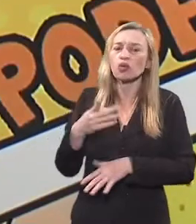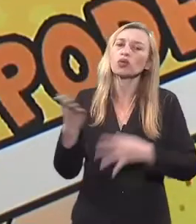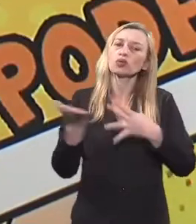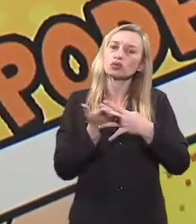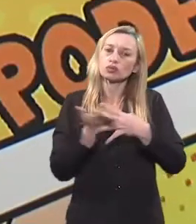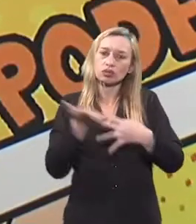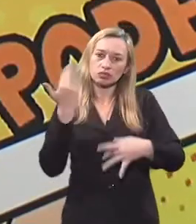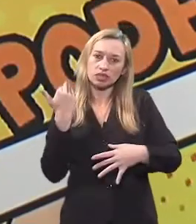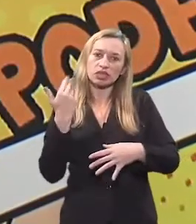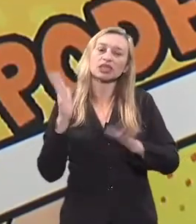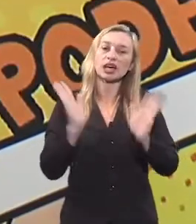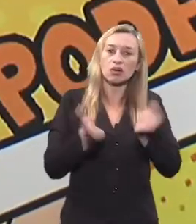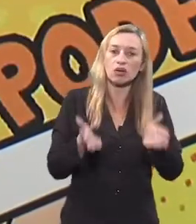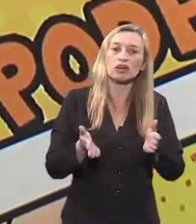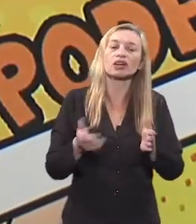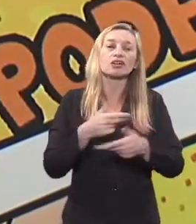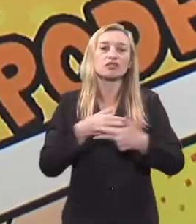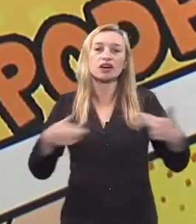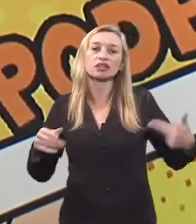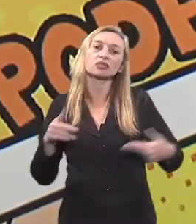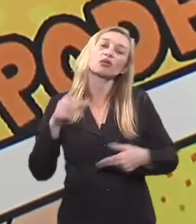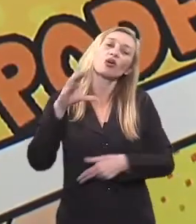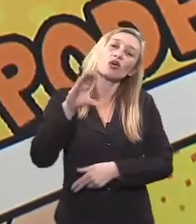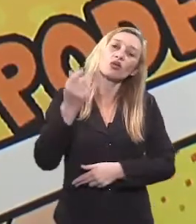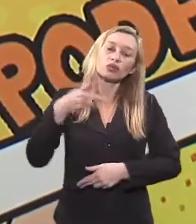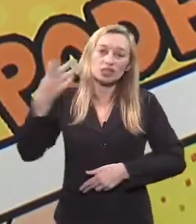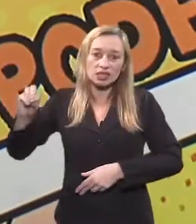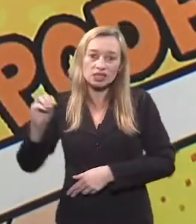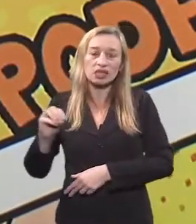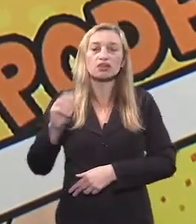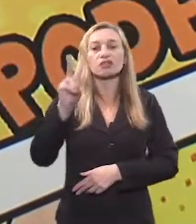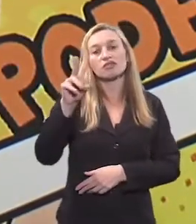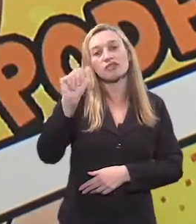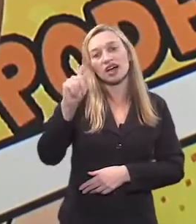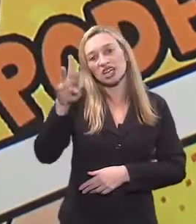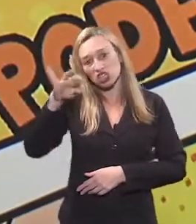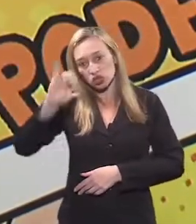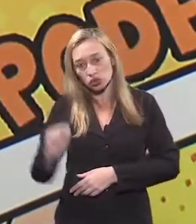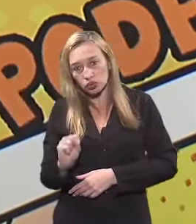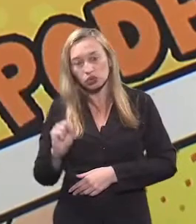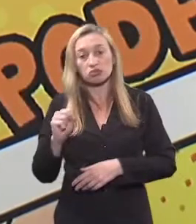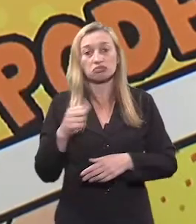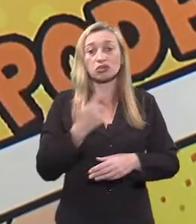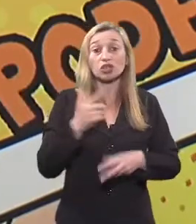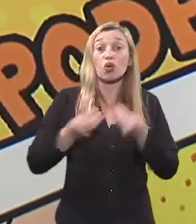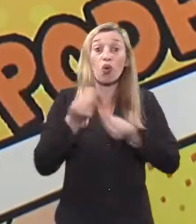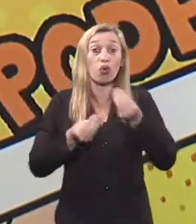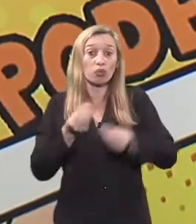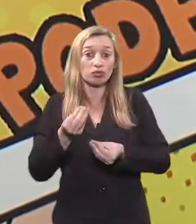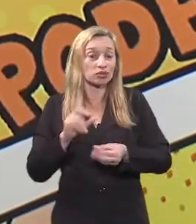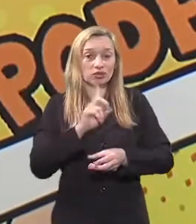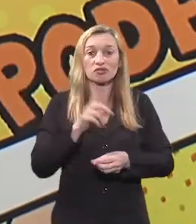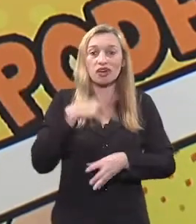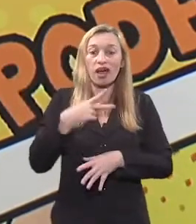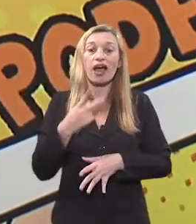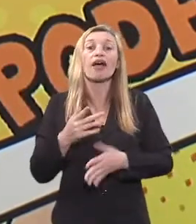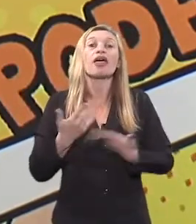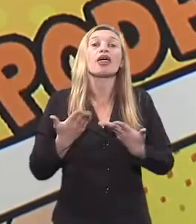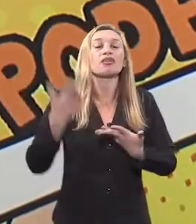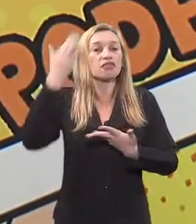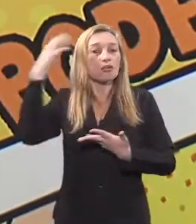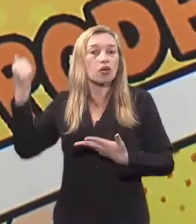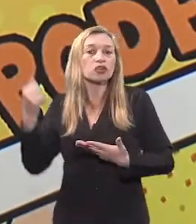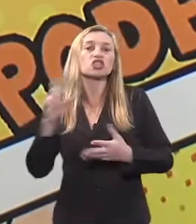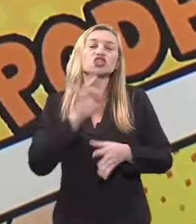primeiro bloco como agora, bastante sobre Conceição Evaristo, né? É impossível falar de literatura negra e não falar dela, né? Sim. Ela, de fato, é uma